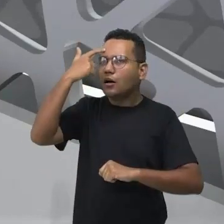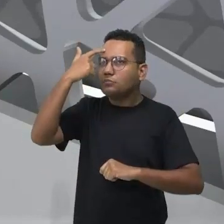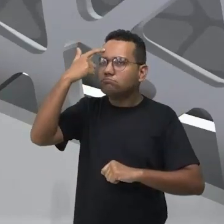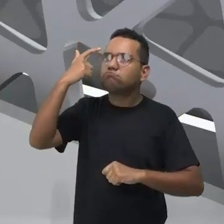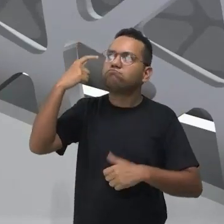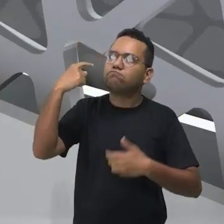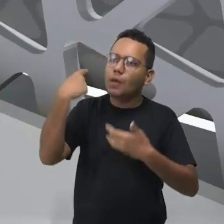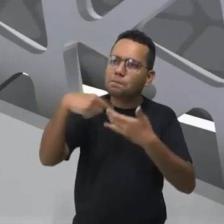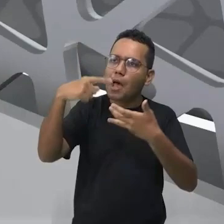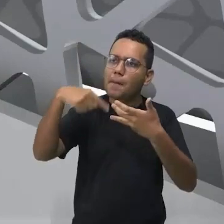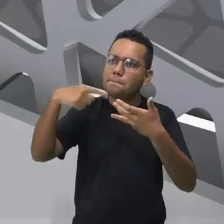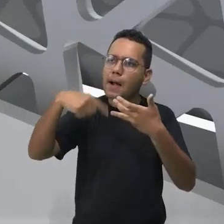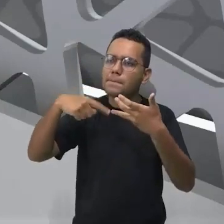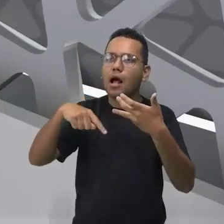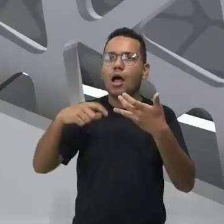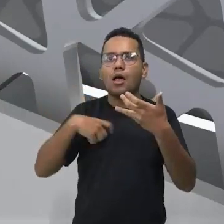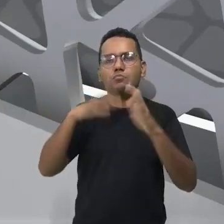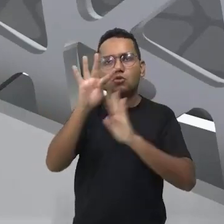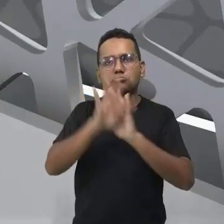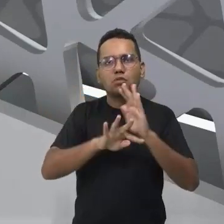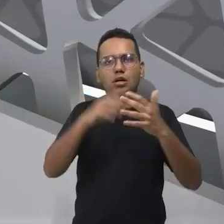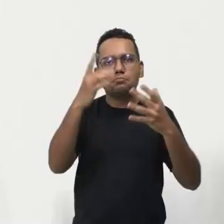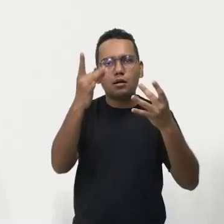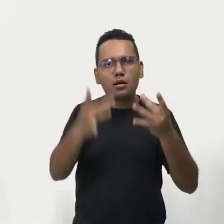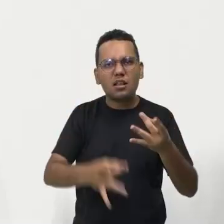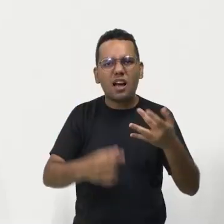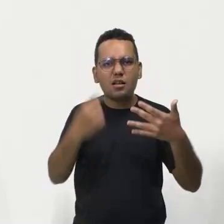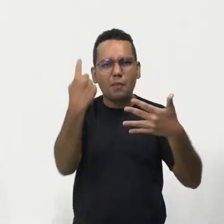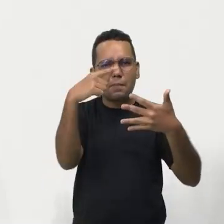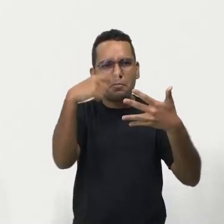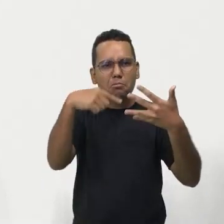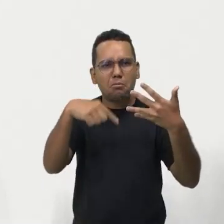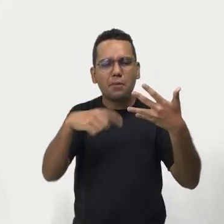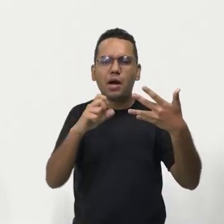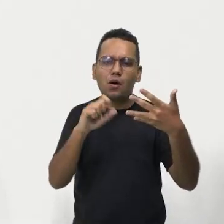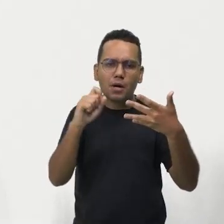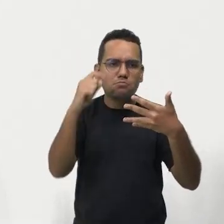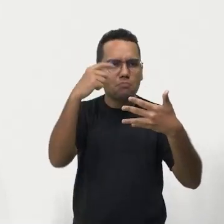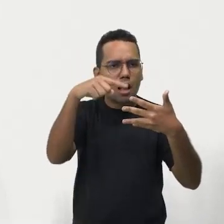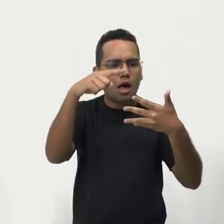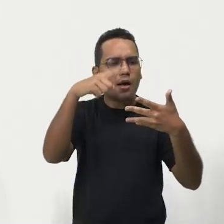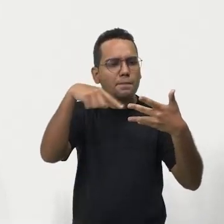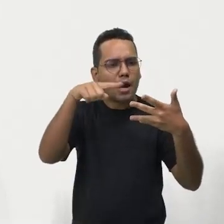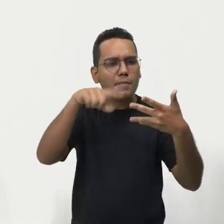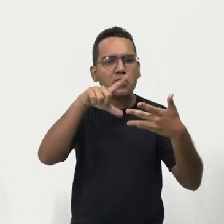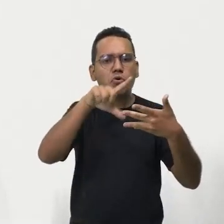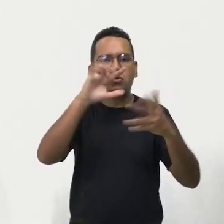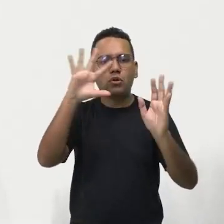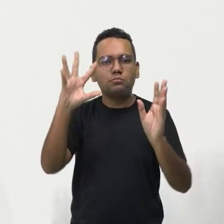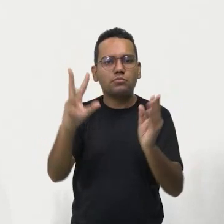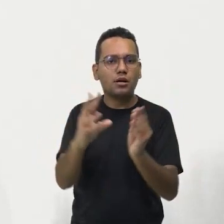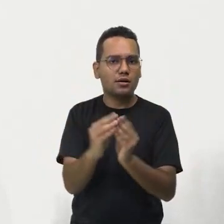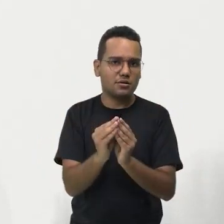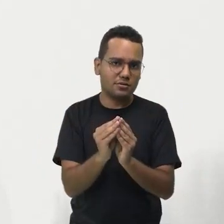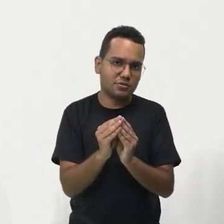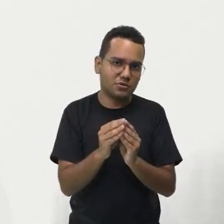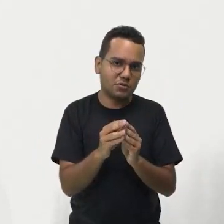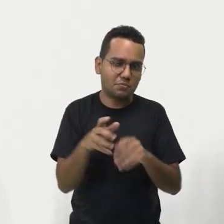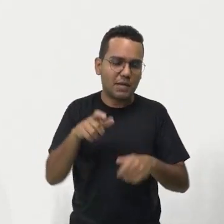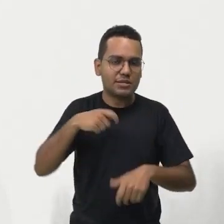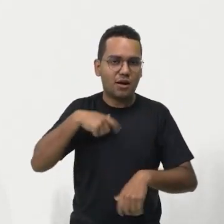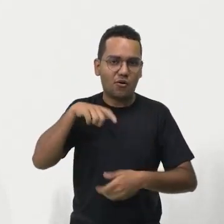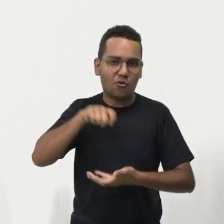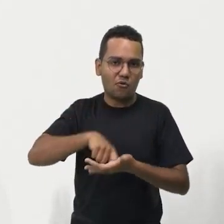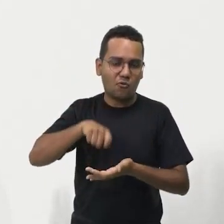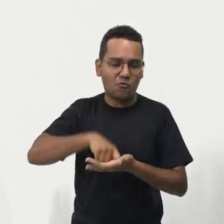suas palavras. Vamos observar um exemplo? Vou colocar aqui para vocês o texto original, certo? Que foi lá do nosso